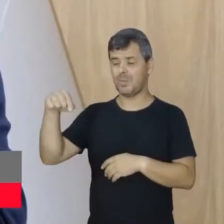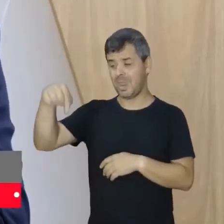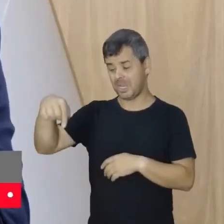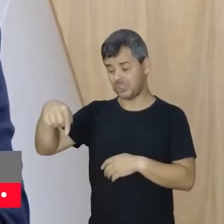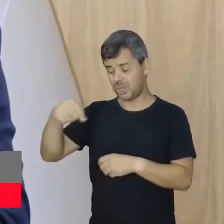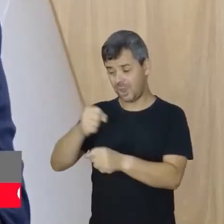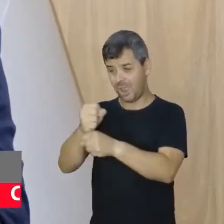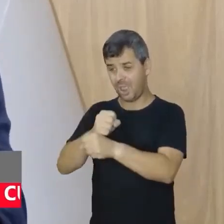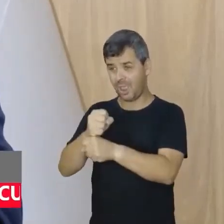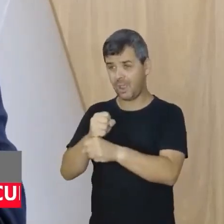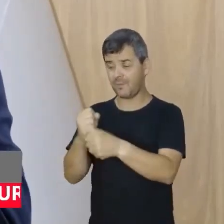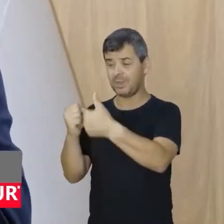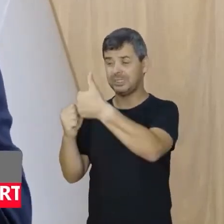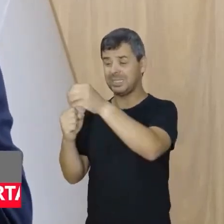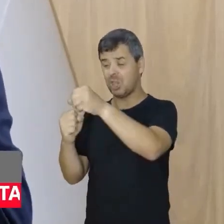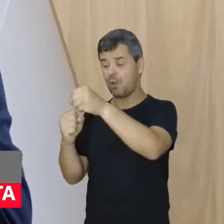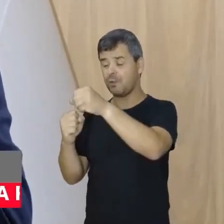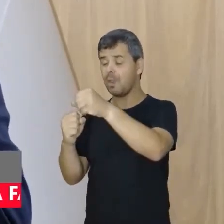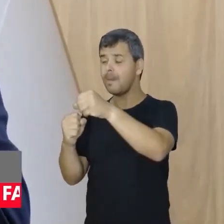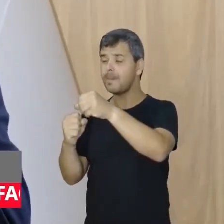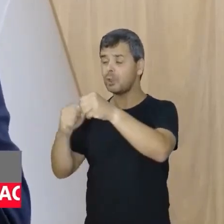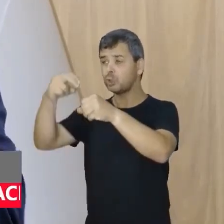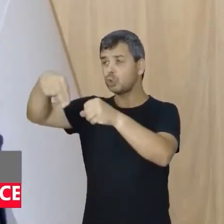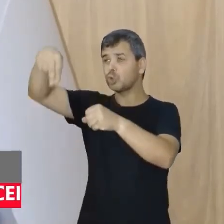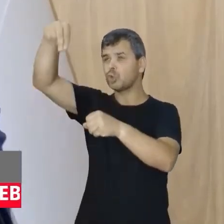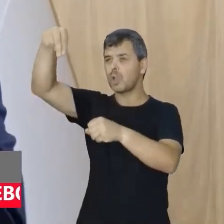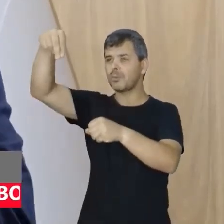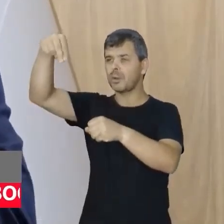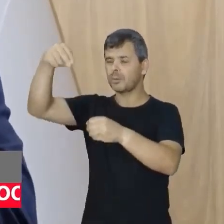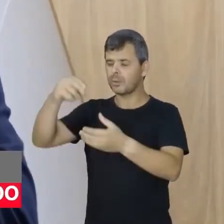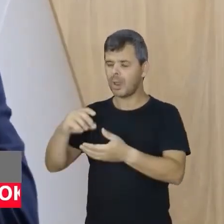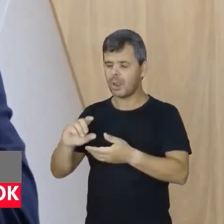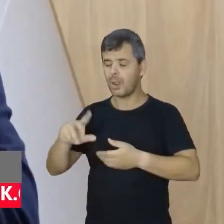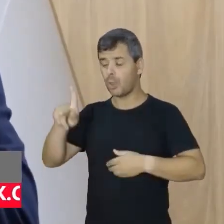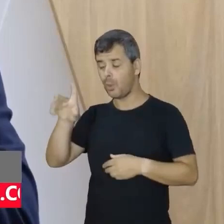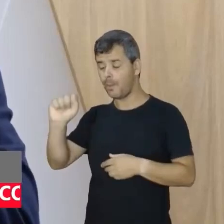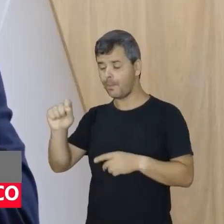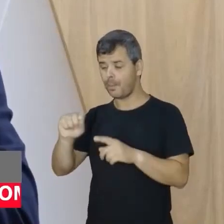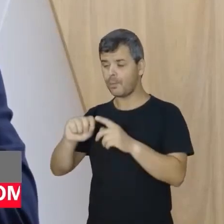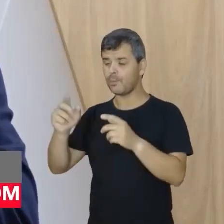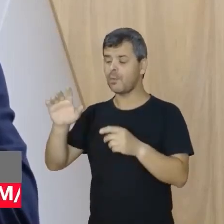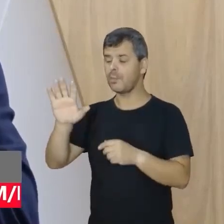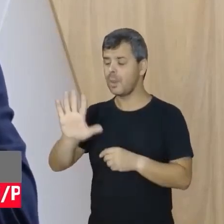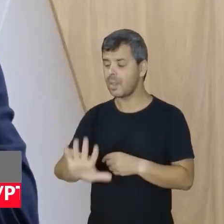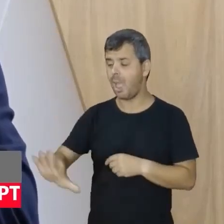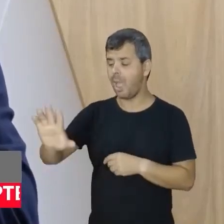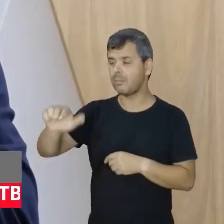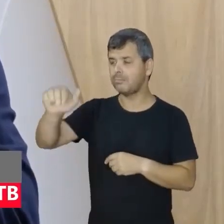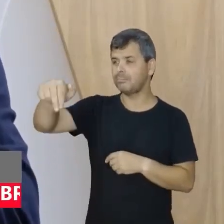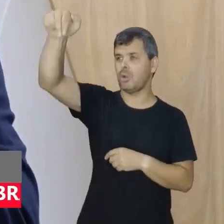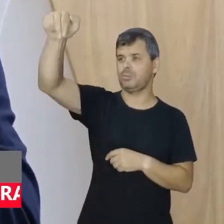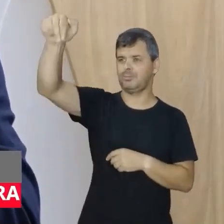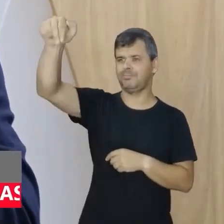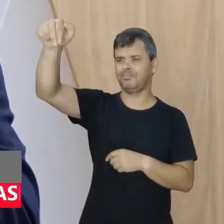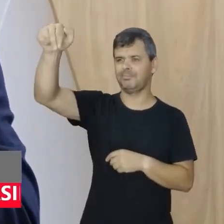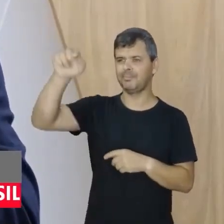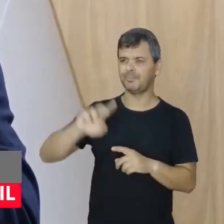ano, Amanda, foi 19% da oferta do PA veio da região norte.